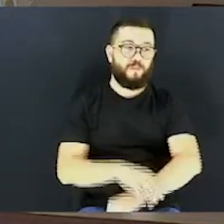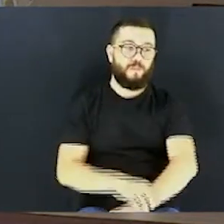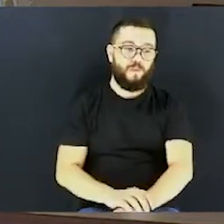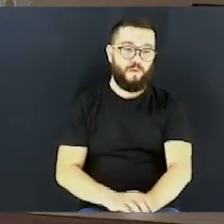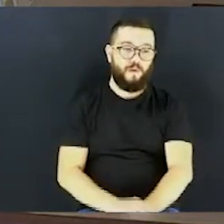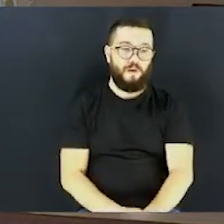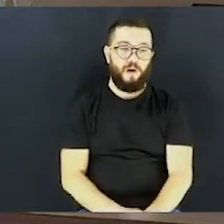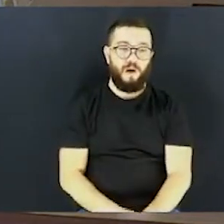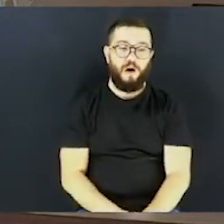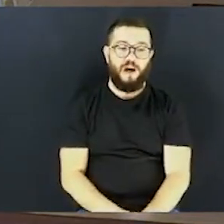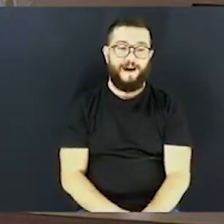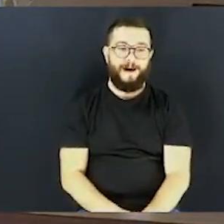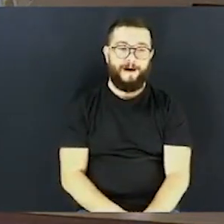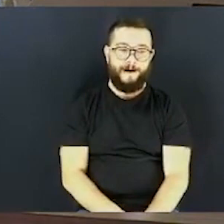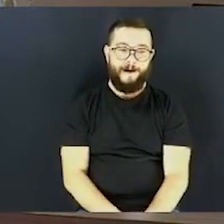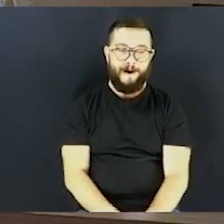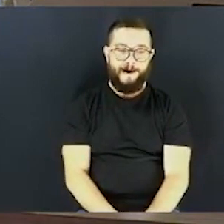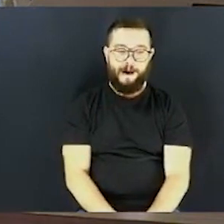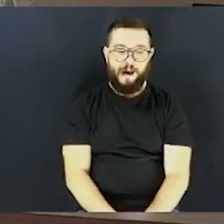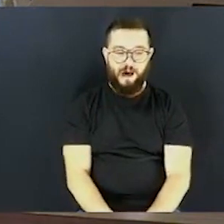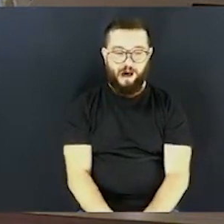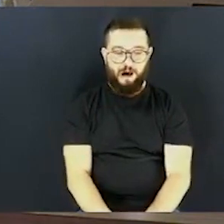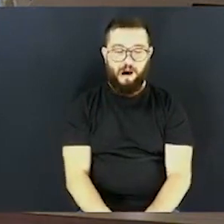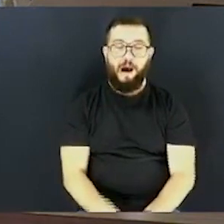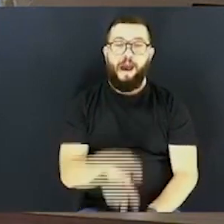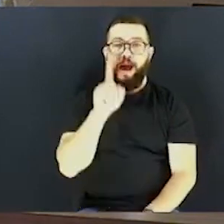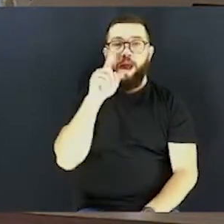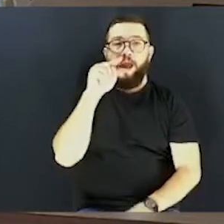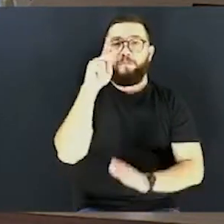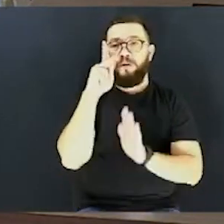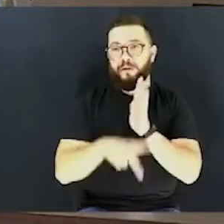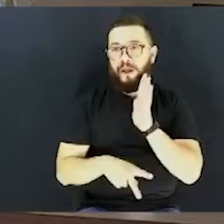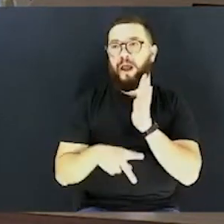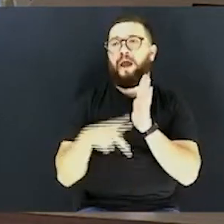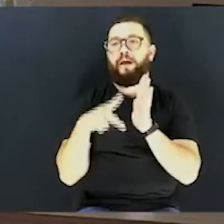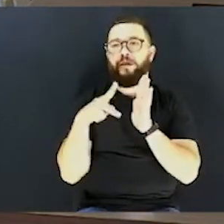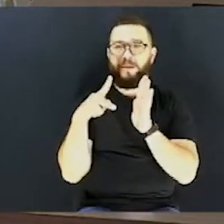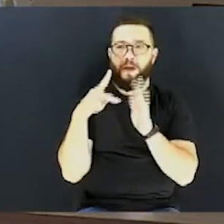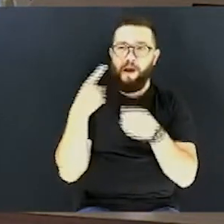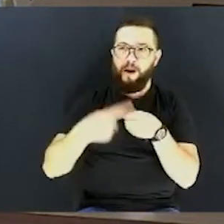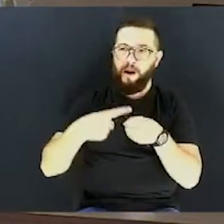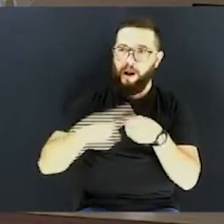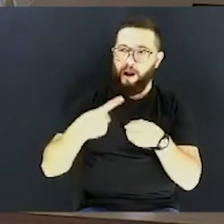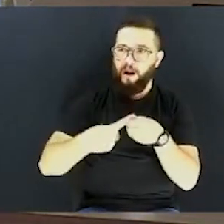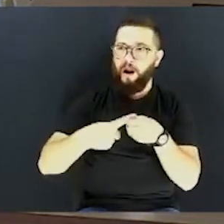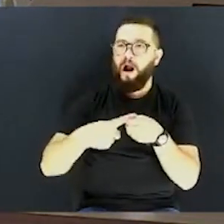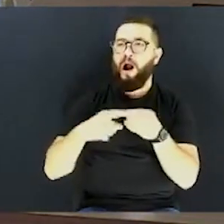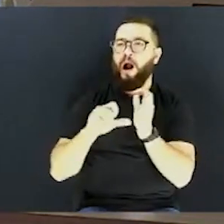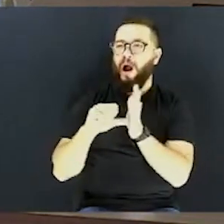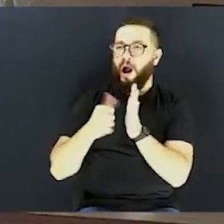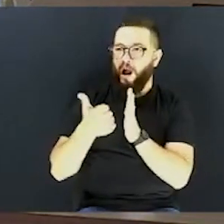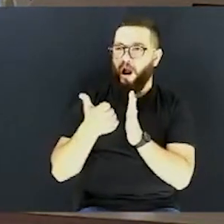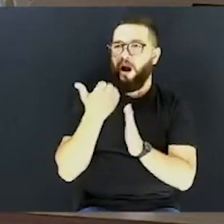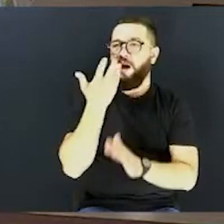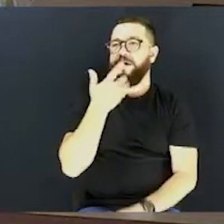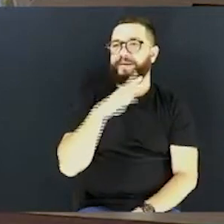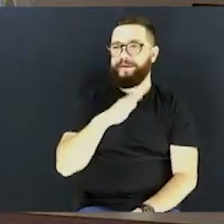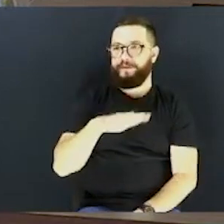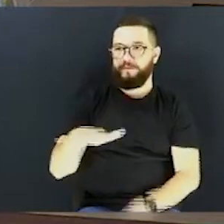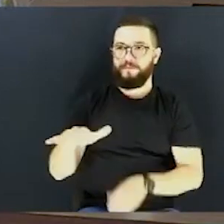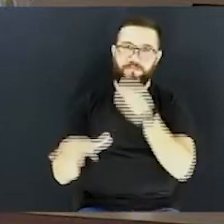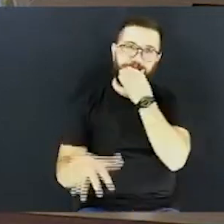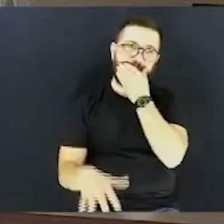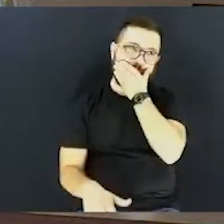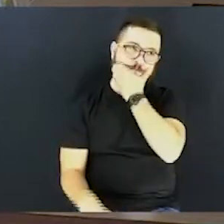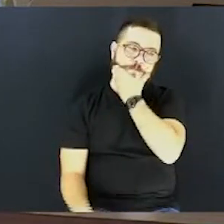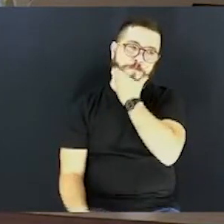que está no nosso plano municipal da primeira infância. Ainda no primeiro eixo, eu quero destacar também uma meta relacionada ao aumento